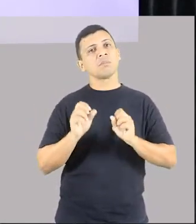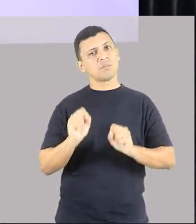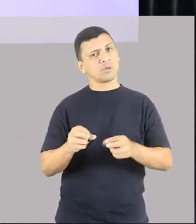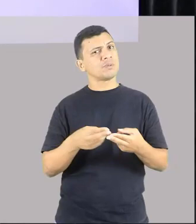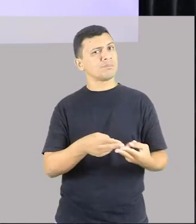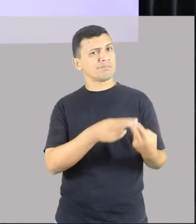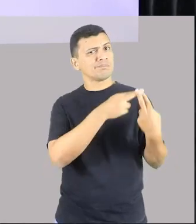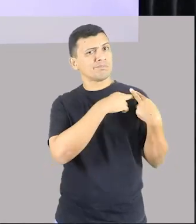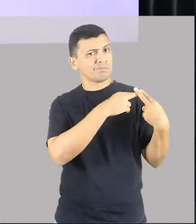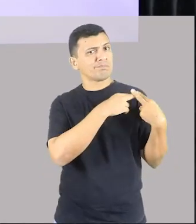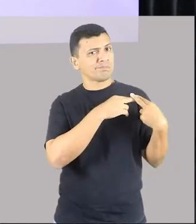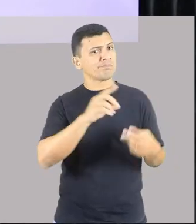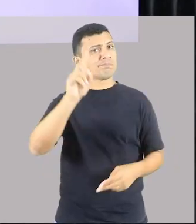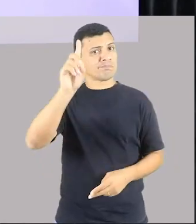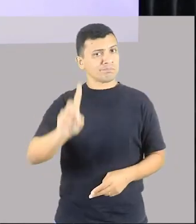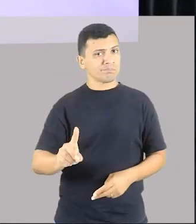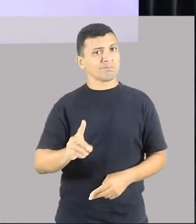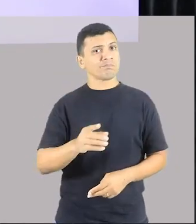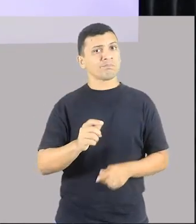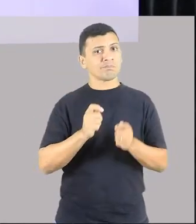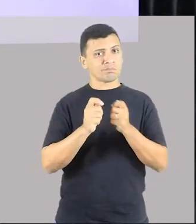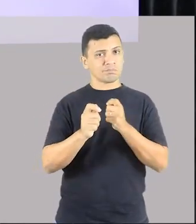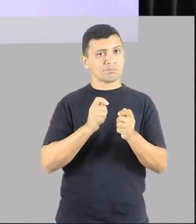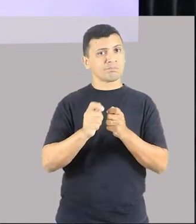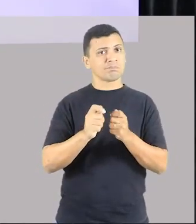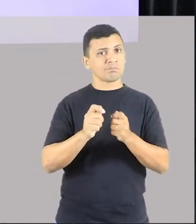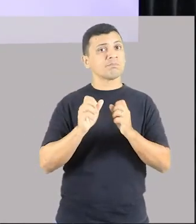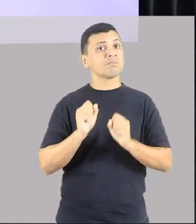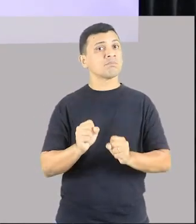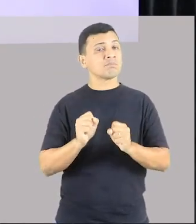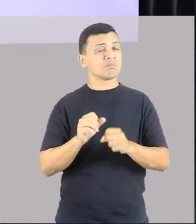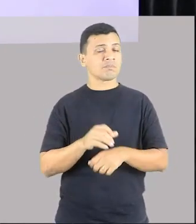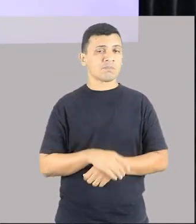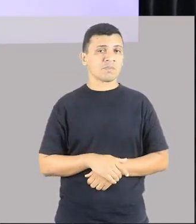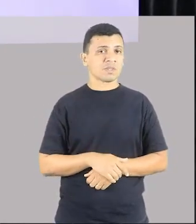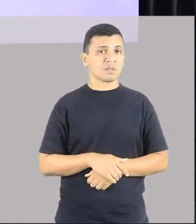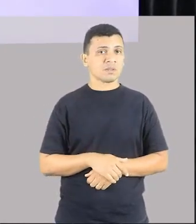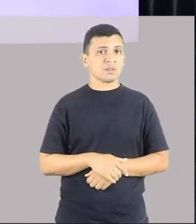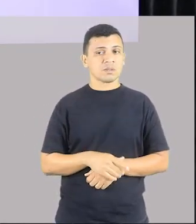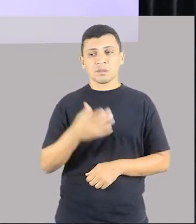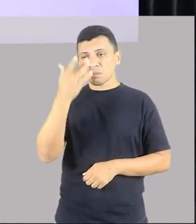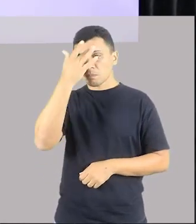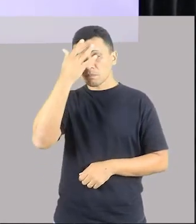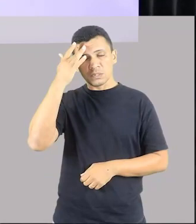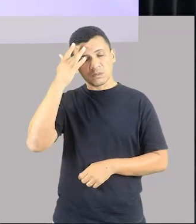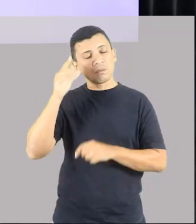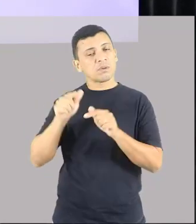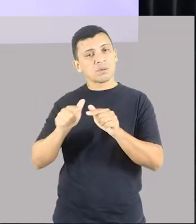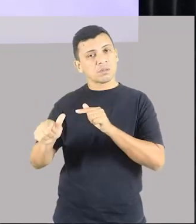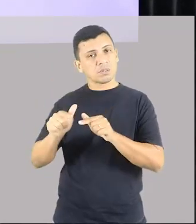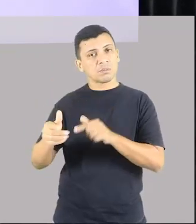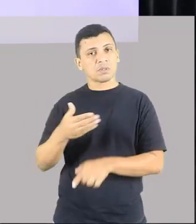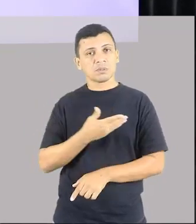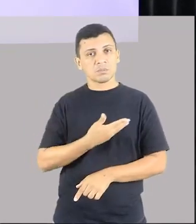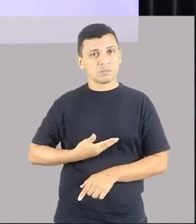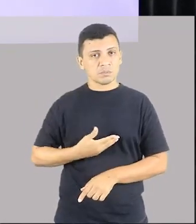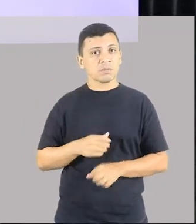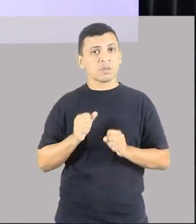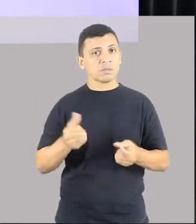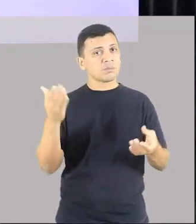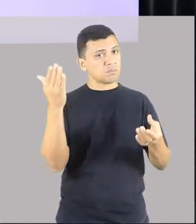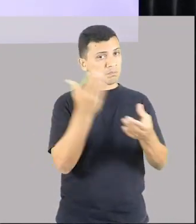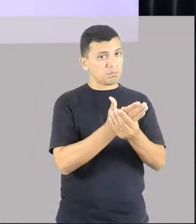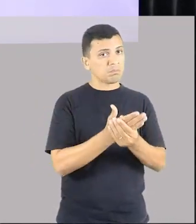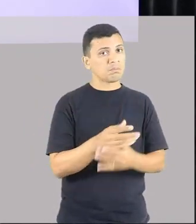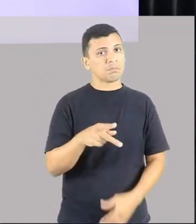responsabilizados pelo próprio direito administrativo. Eles podem receber, os agentes públicos, no caso, um PAD, podem responder a um